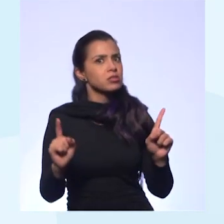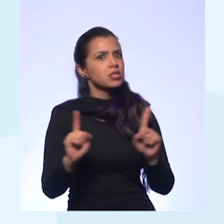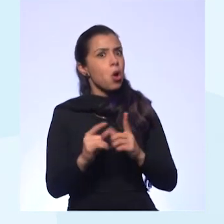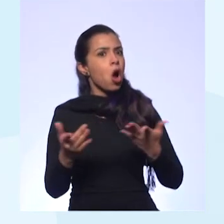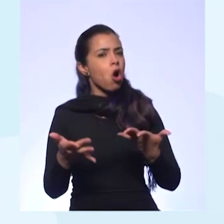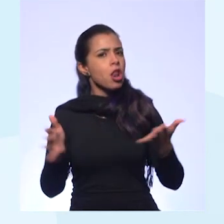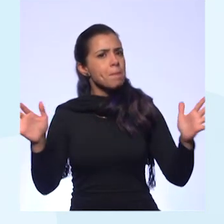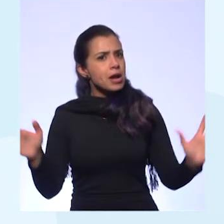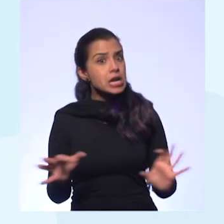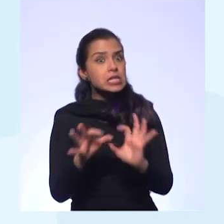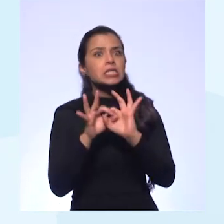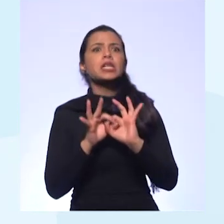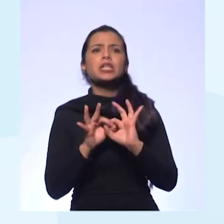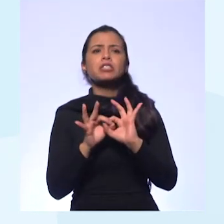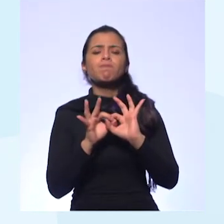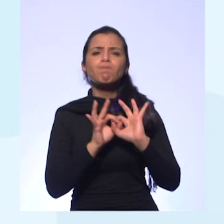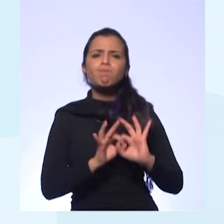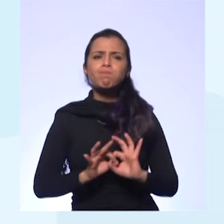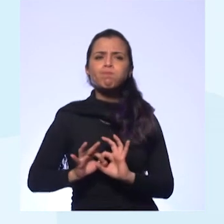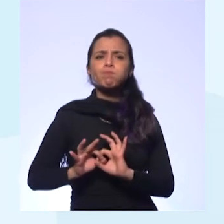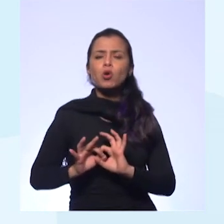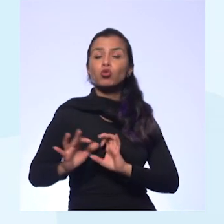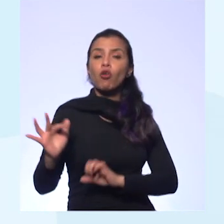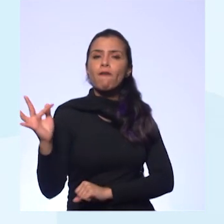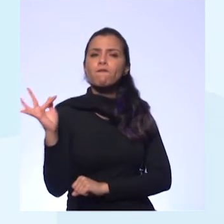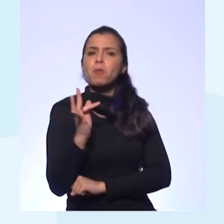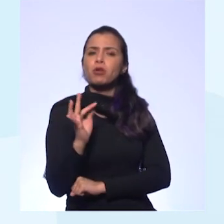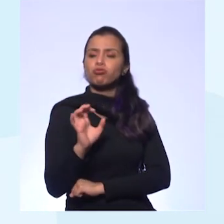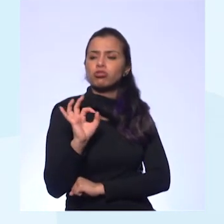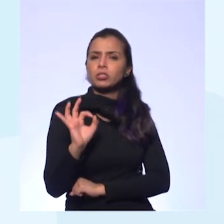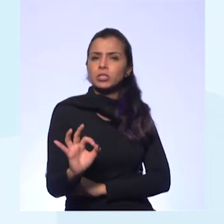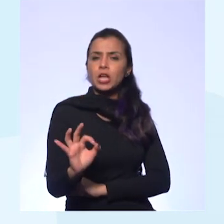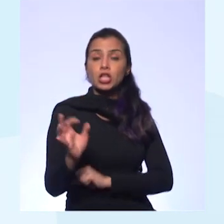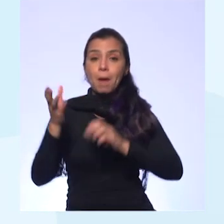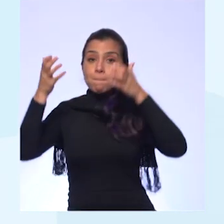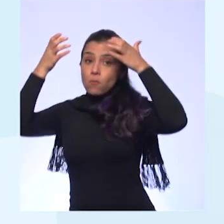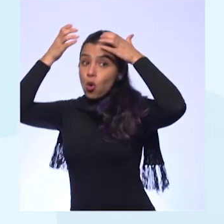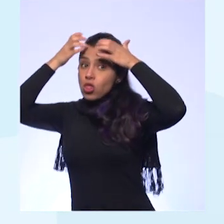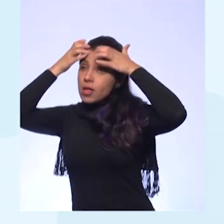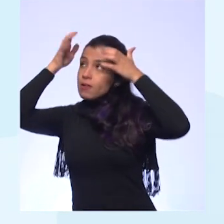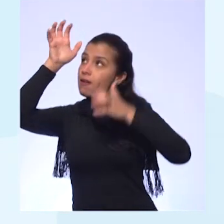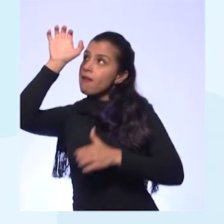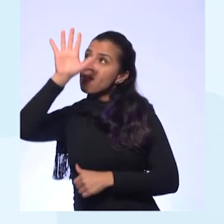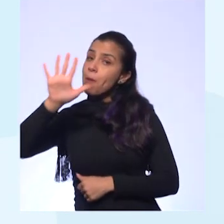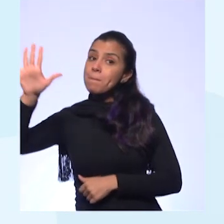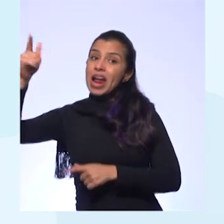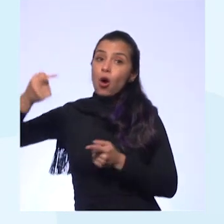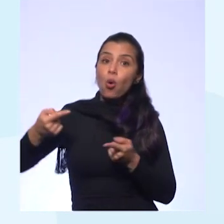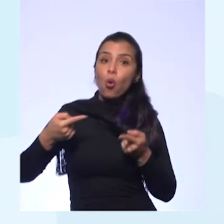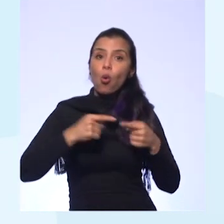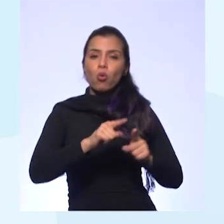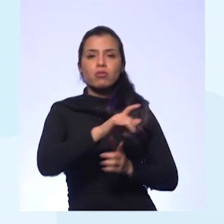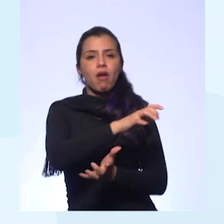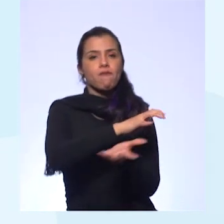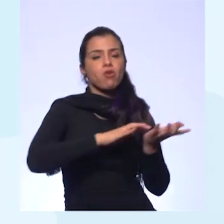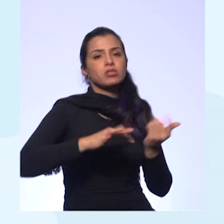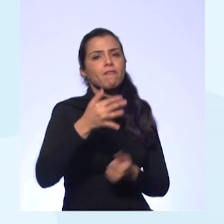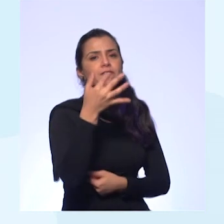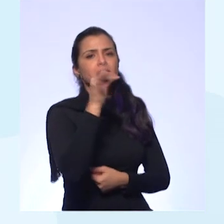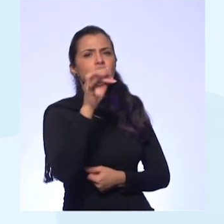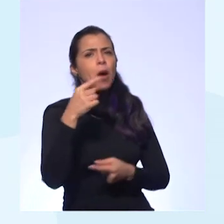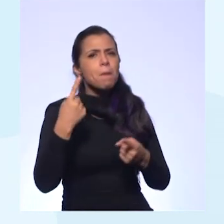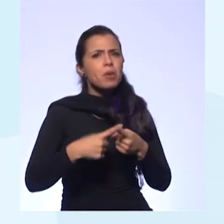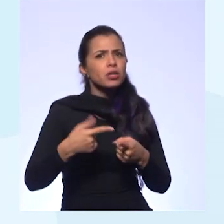aliança militar formalizada entre as monarquias europeias contra a Revolução Francesa, né? Porque já pensou se a